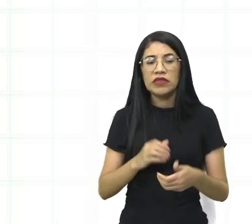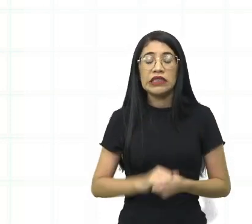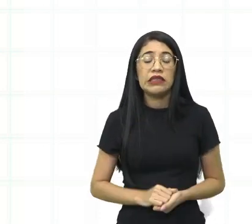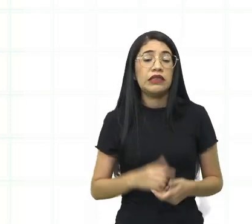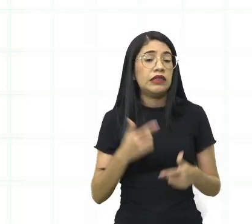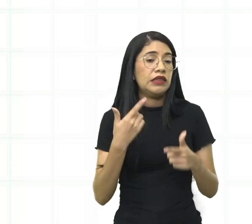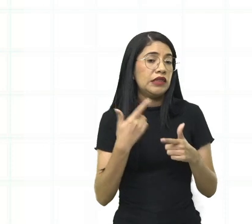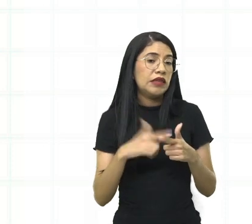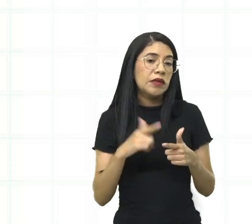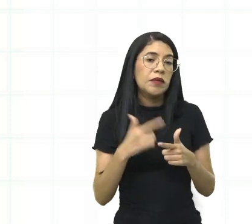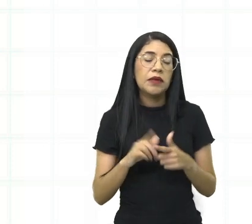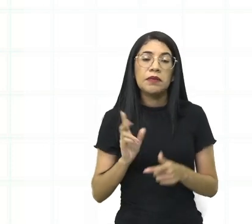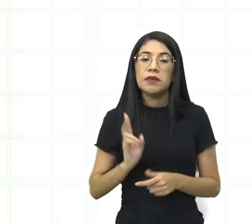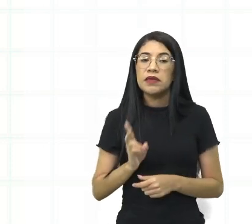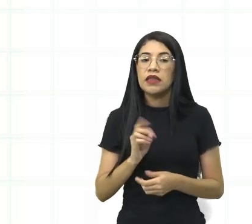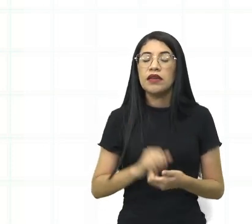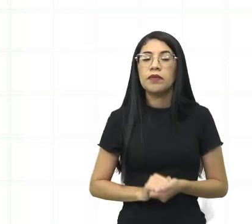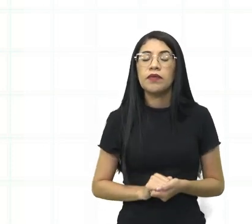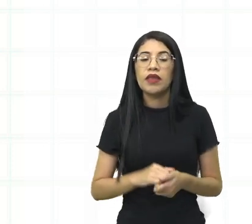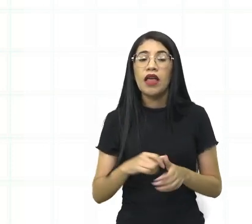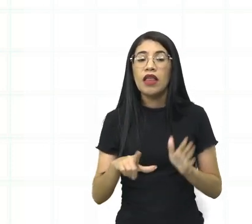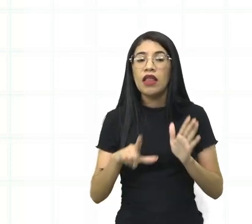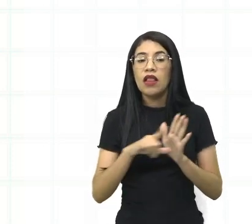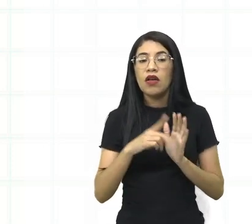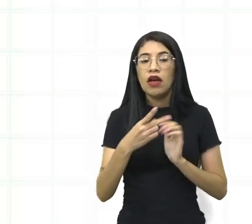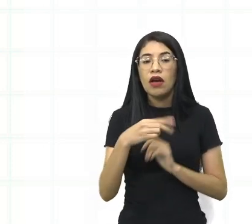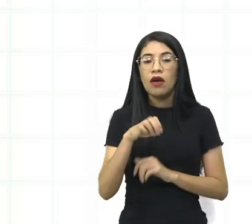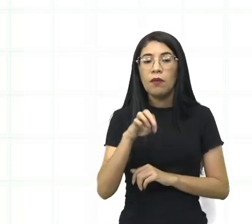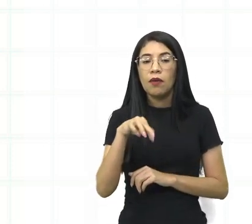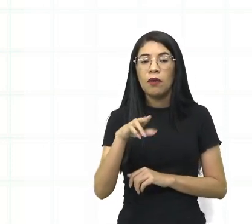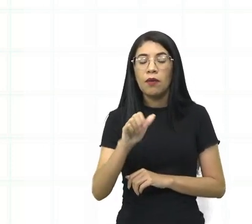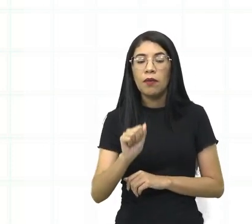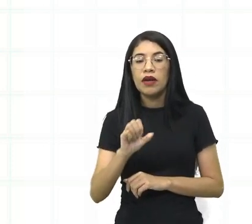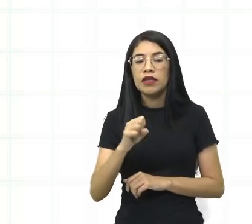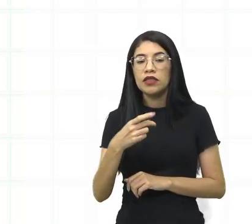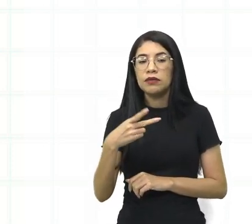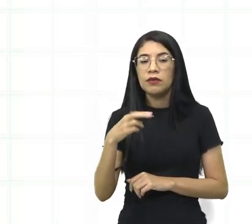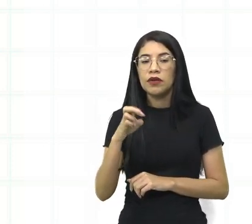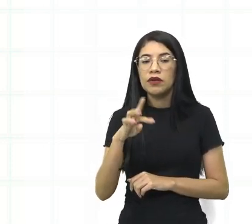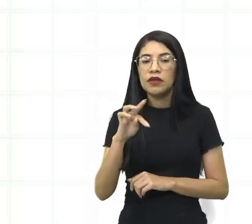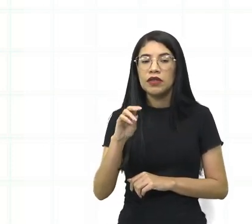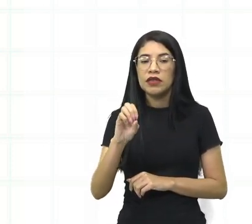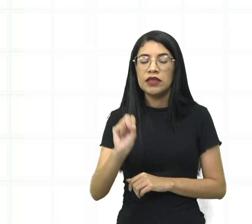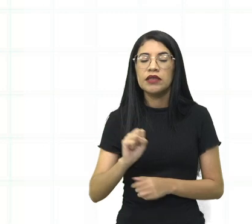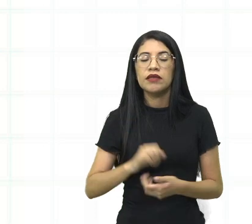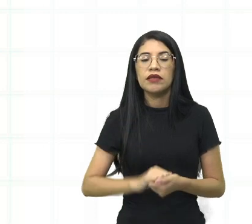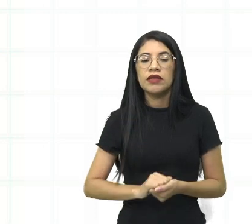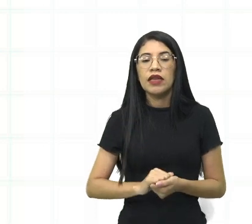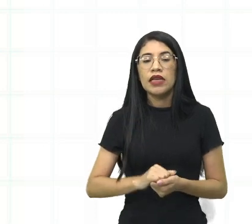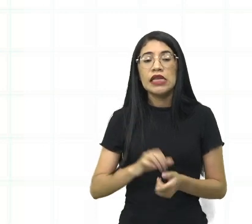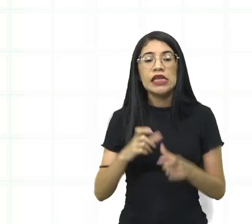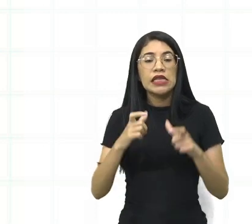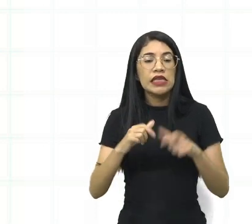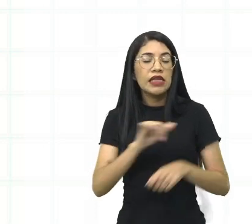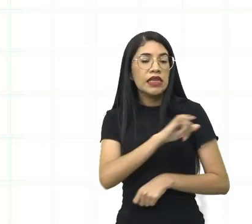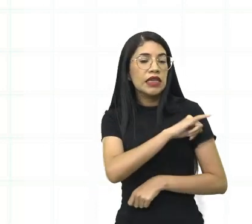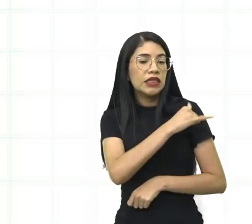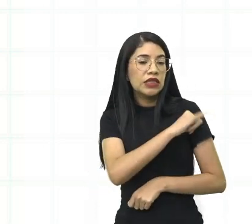problema. Né? A gente comprou onde? No Juma Esporte, Rio de Janeiro, né? É 22/3/2024,